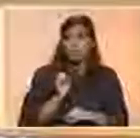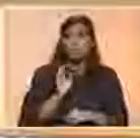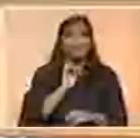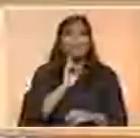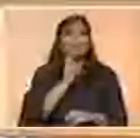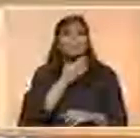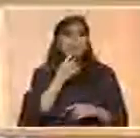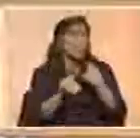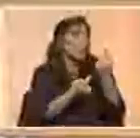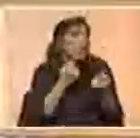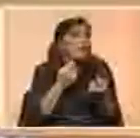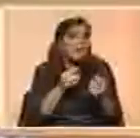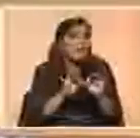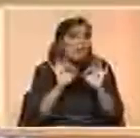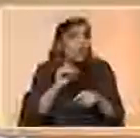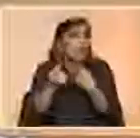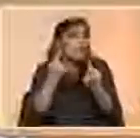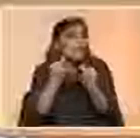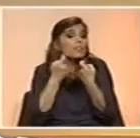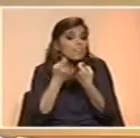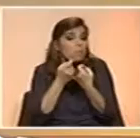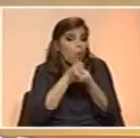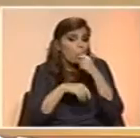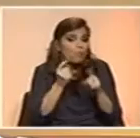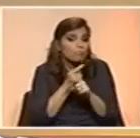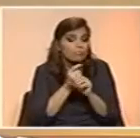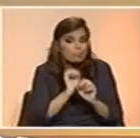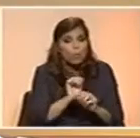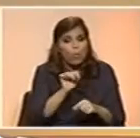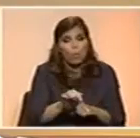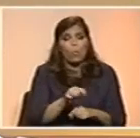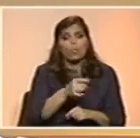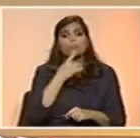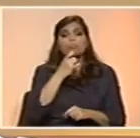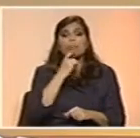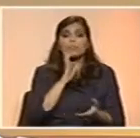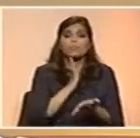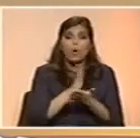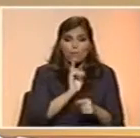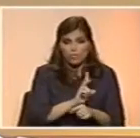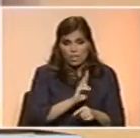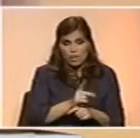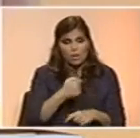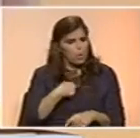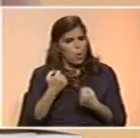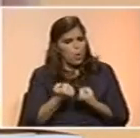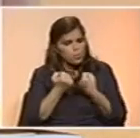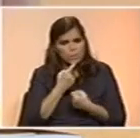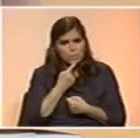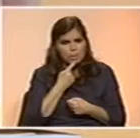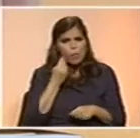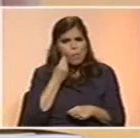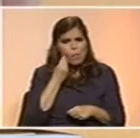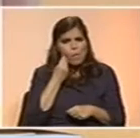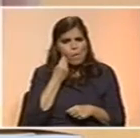a qualquer tipo de alimentação. Sim, mas como hoje falamos da vegetariana, vamos colocar em relação à vegetariana. E eu não consigo perceber como é que se pode chamar